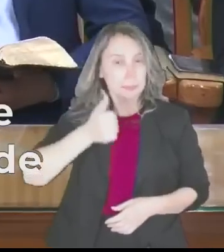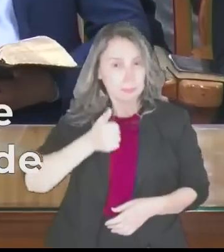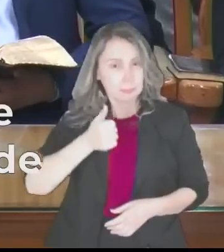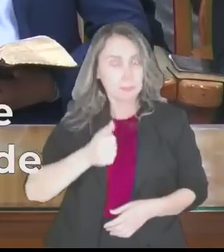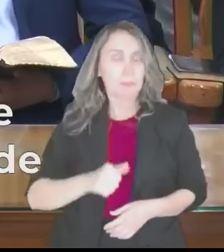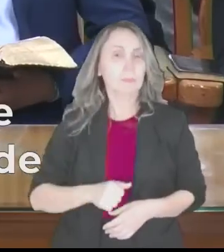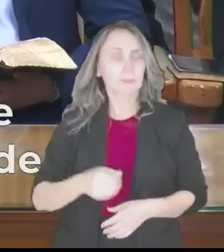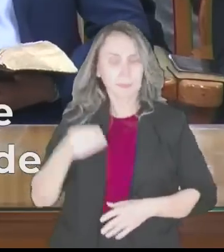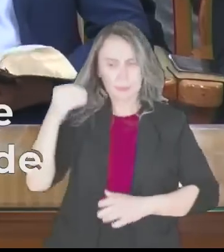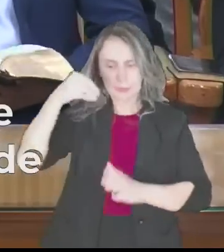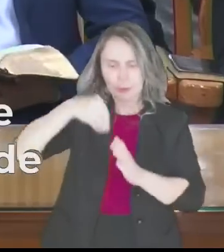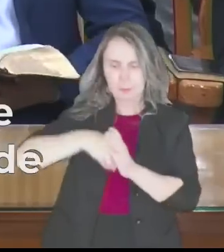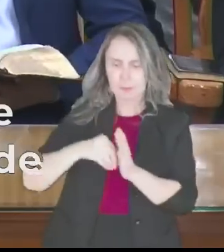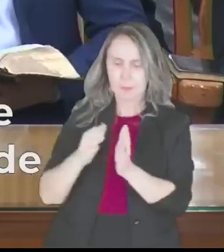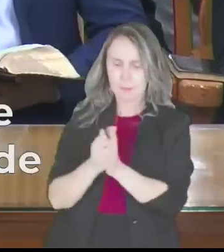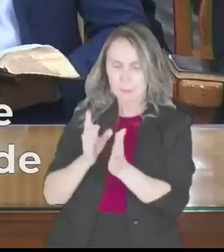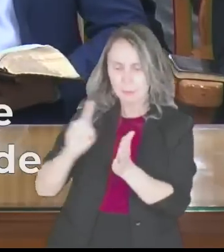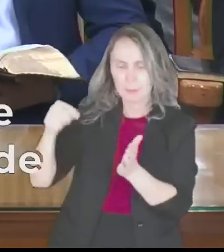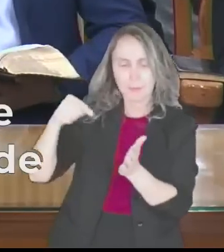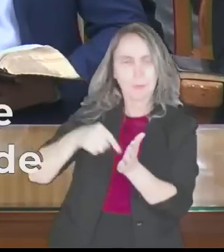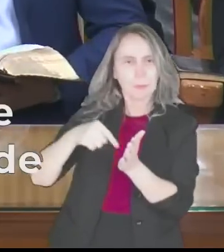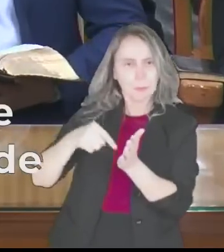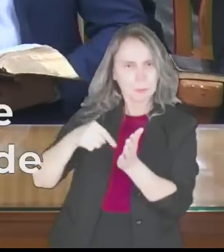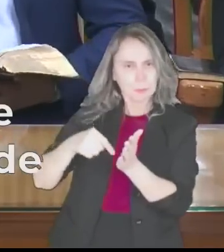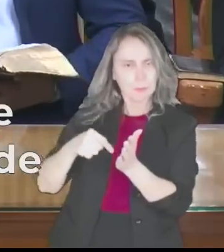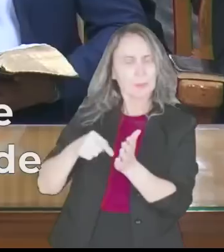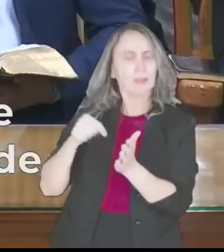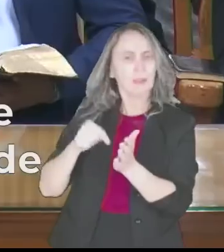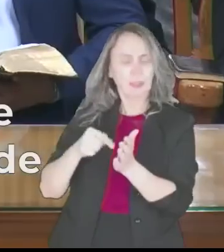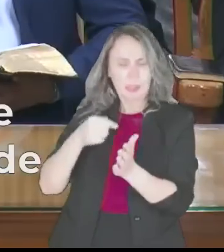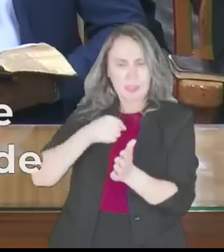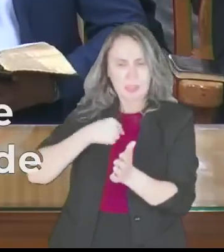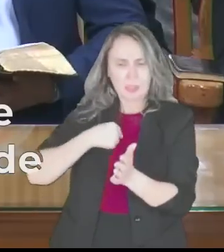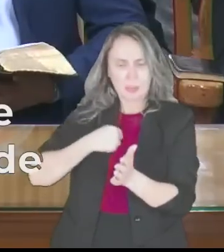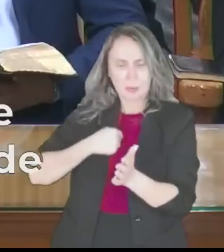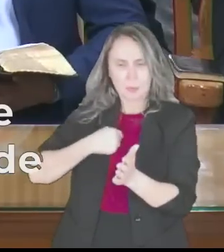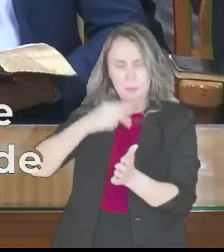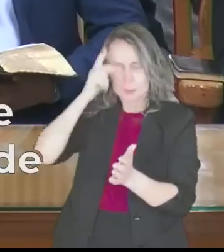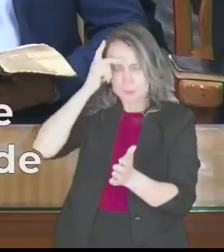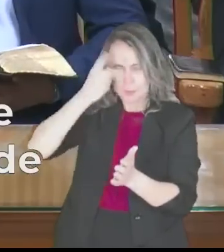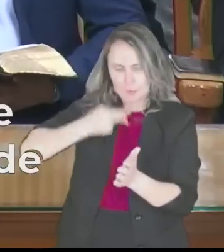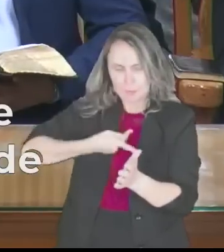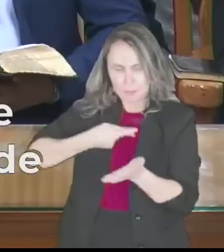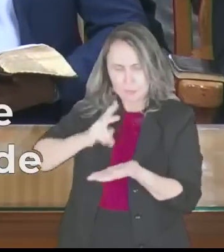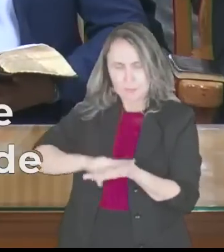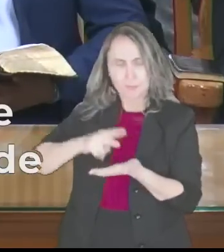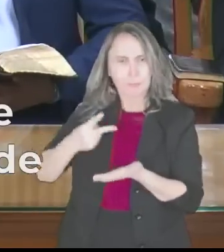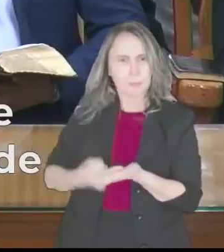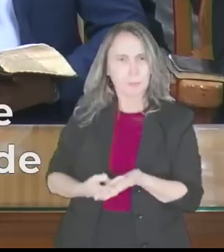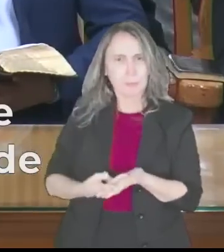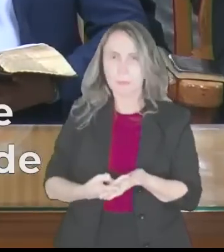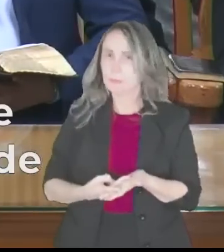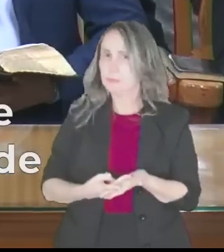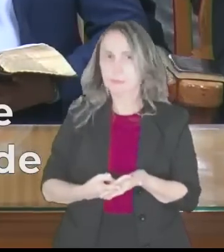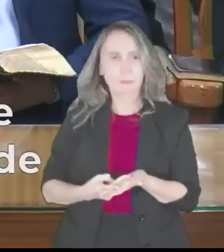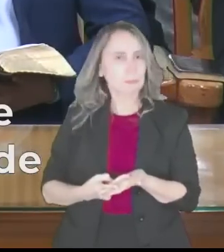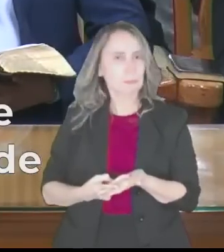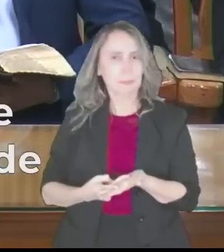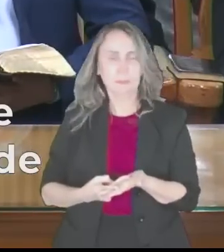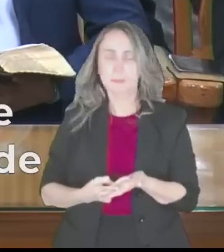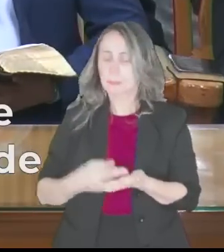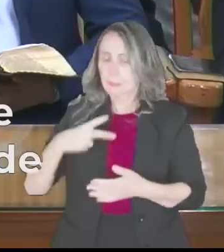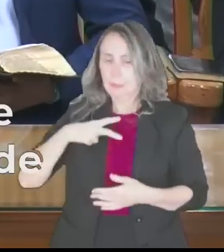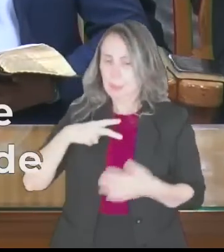da Escritura é de particular interpretação. Você não pode interpretar em particular, você tem que interpretar com a